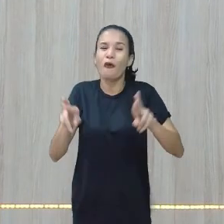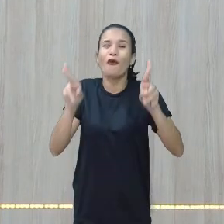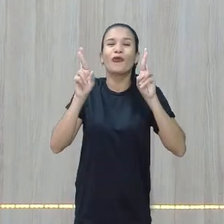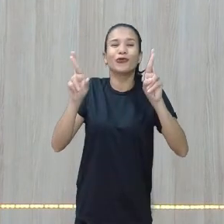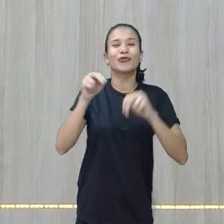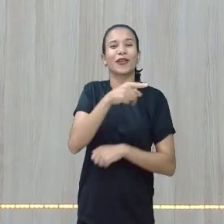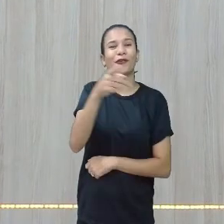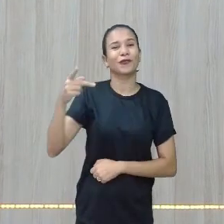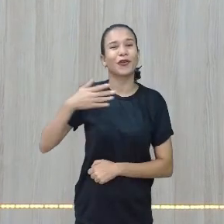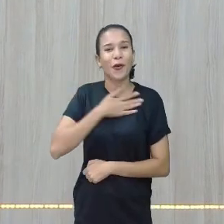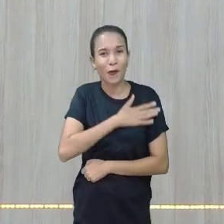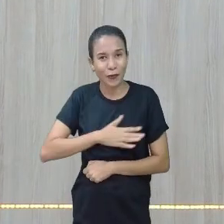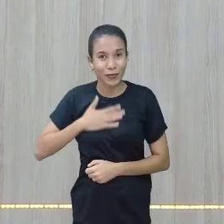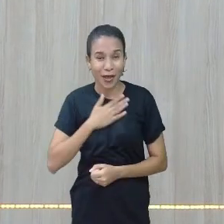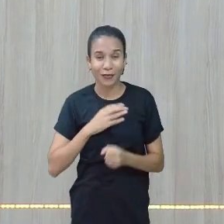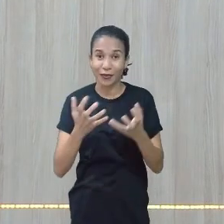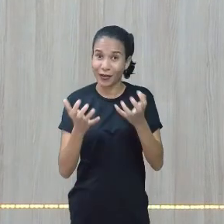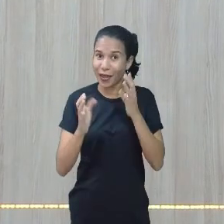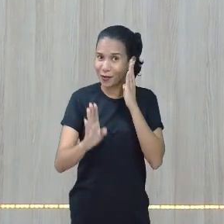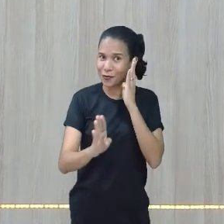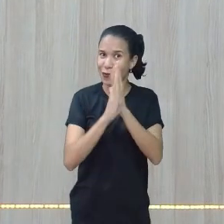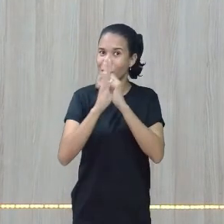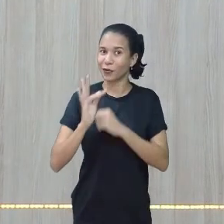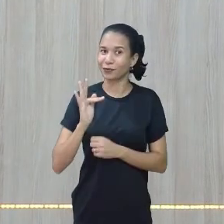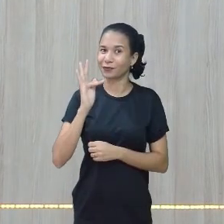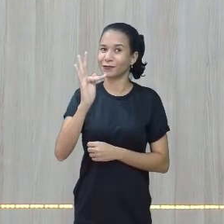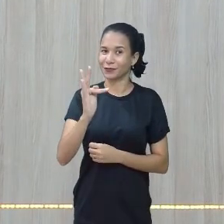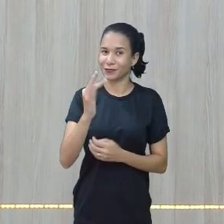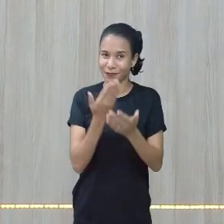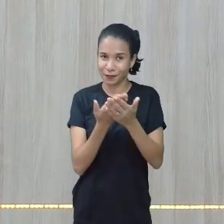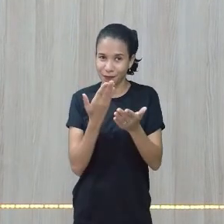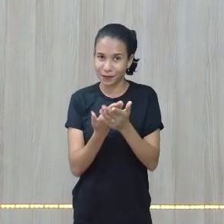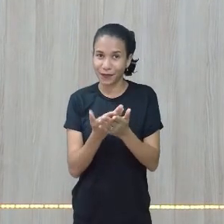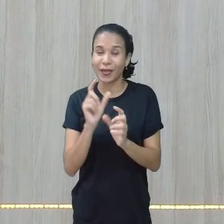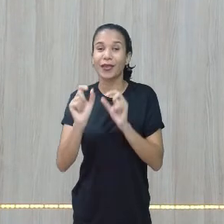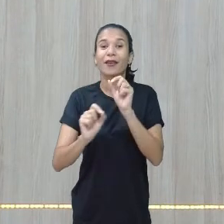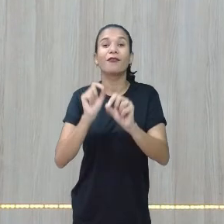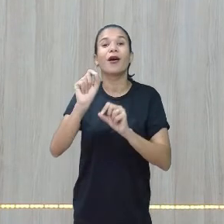tenham gostado. Aguardo vocês para o nosso próximo encontro, onde vamos ver os